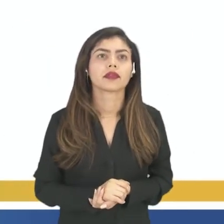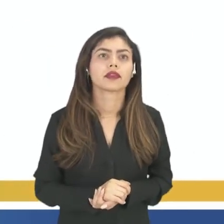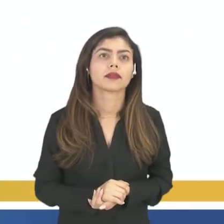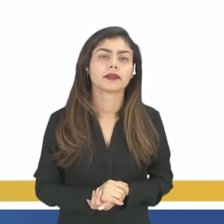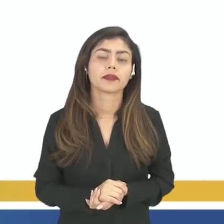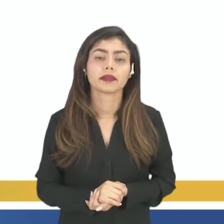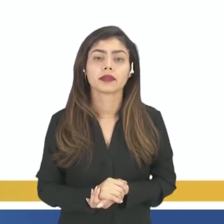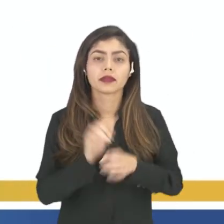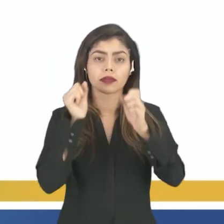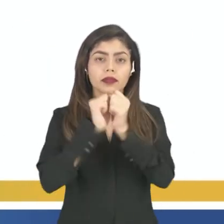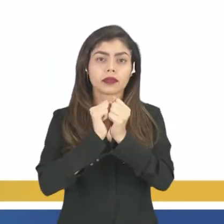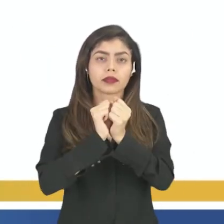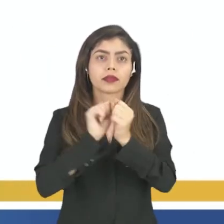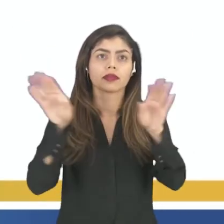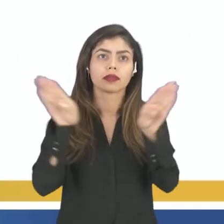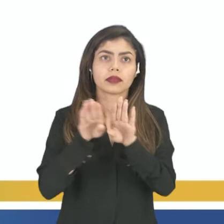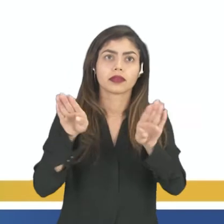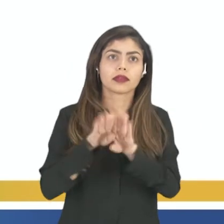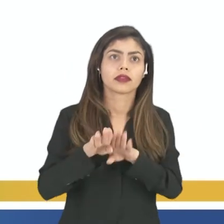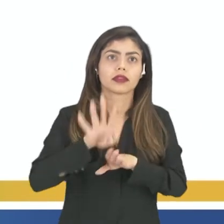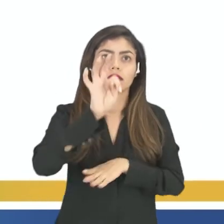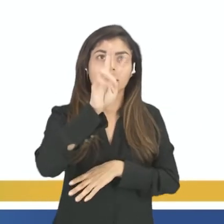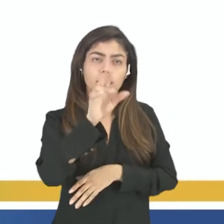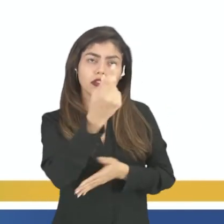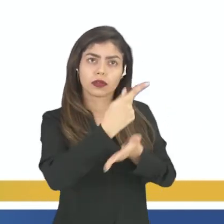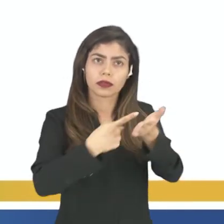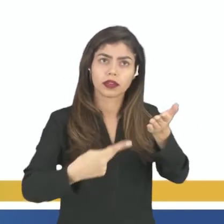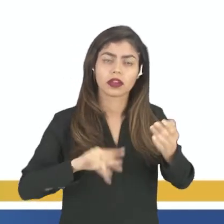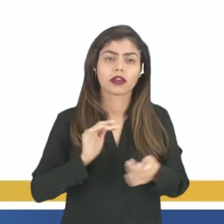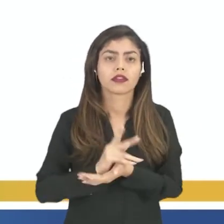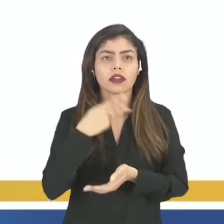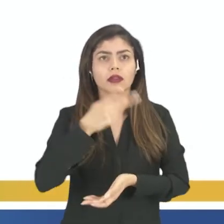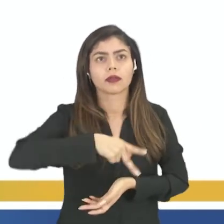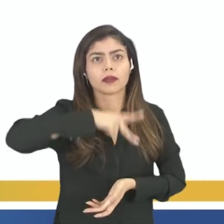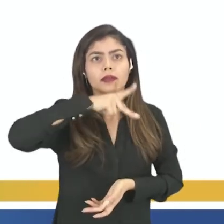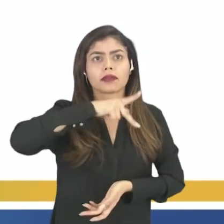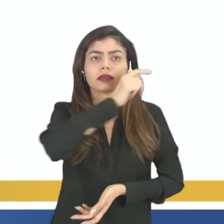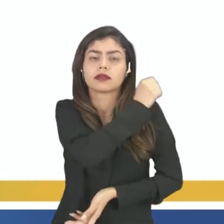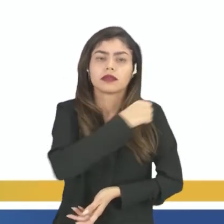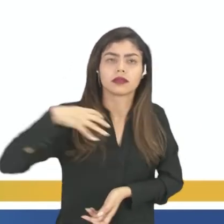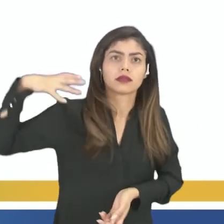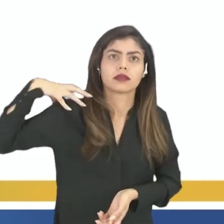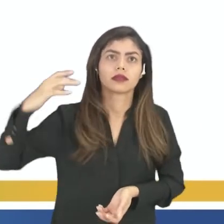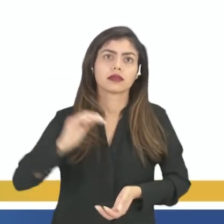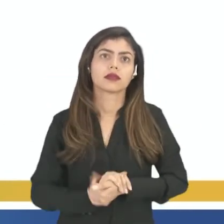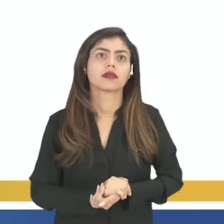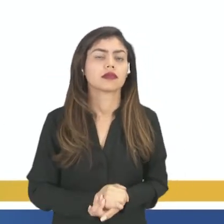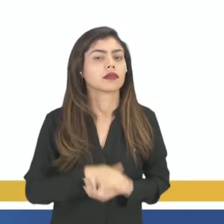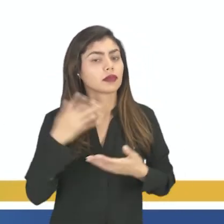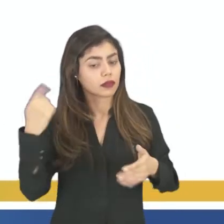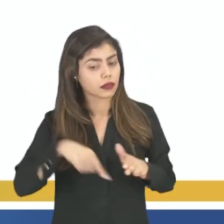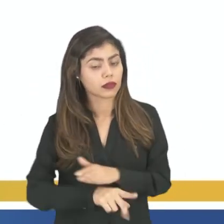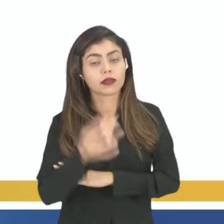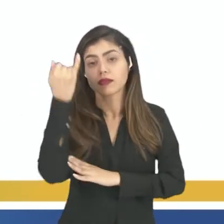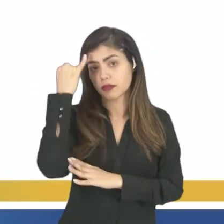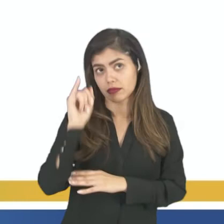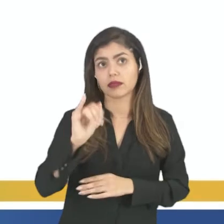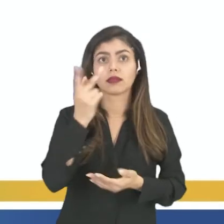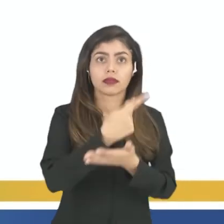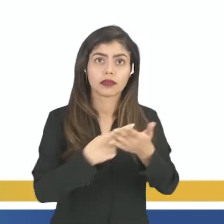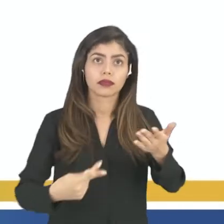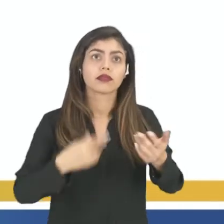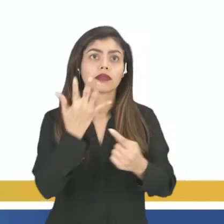sua escultura, vimos sobre estética e poética, falamos um pouquinho sobre Platão e Aristóteles dentro dessa ideia da poética